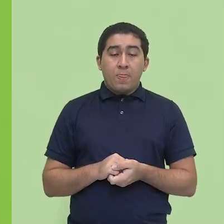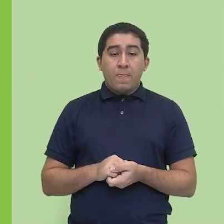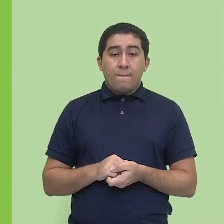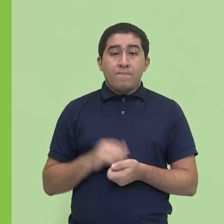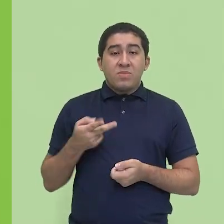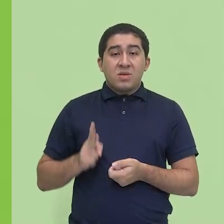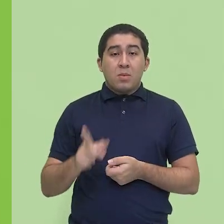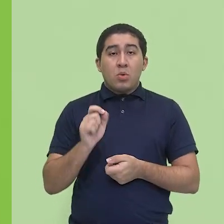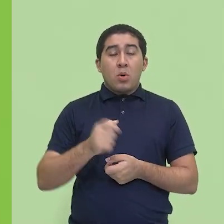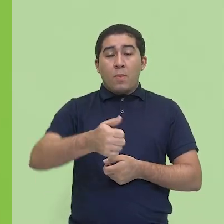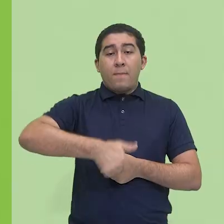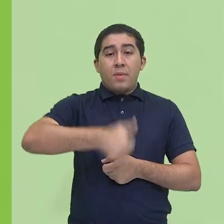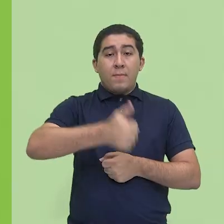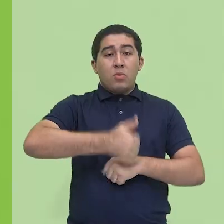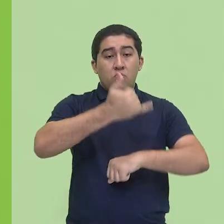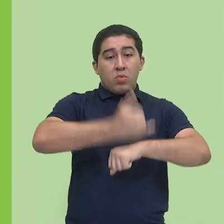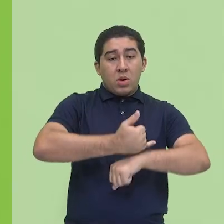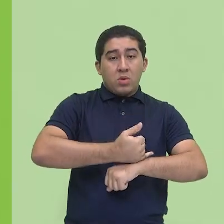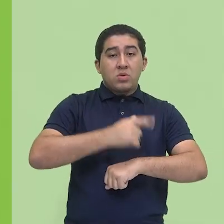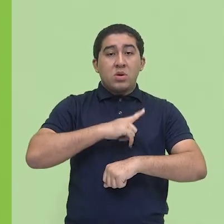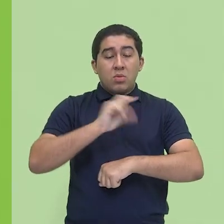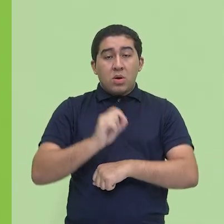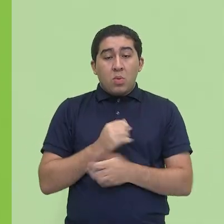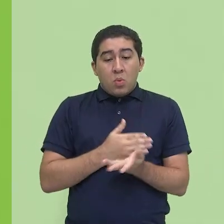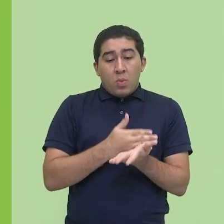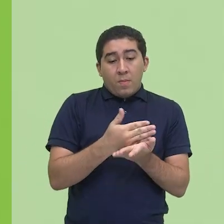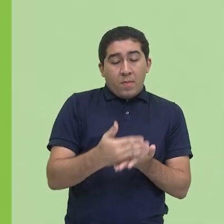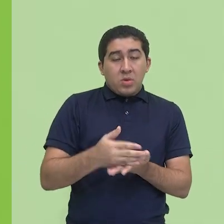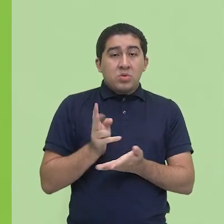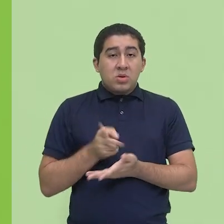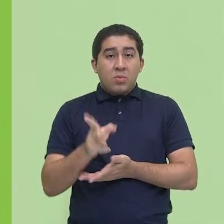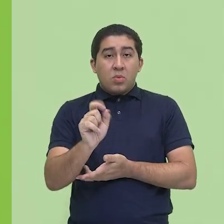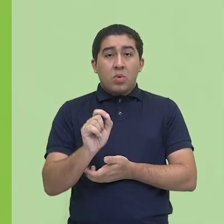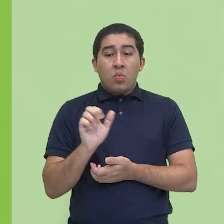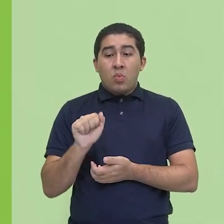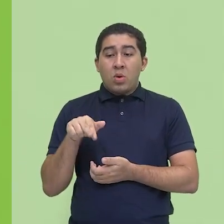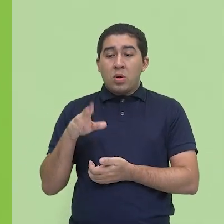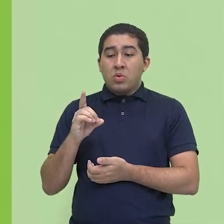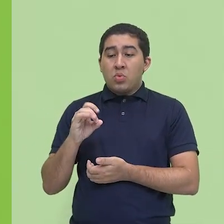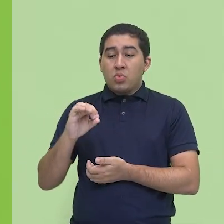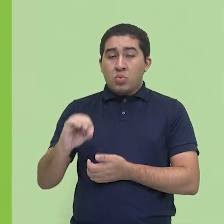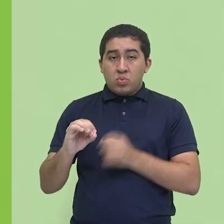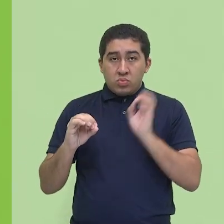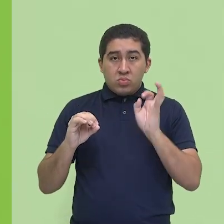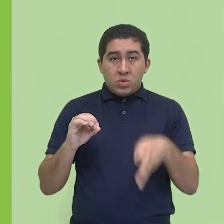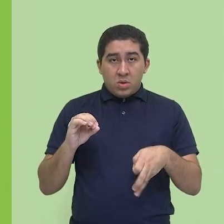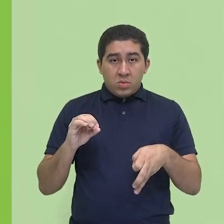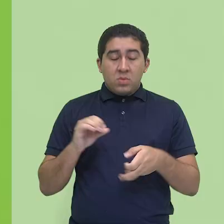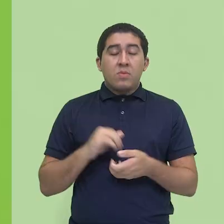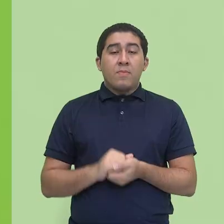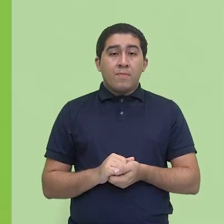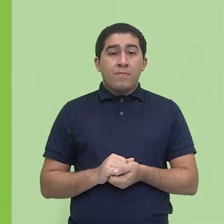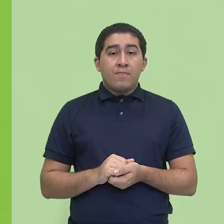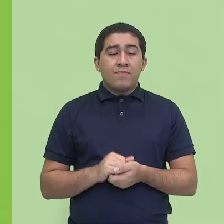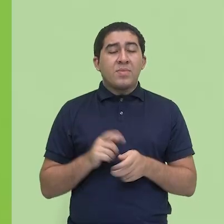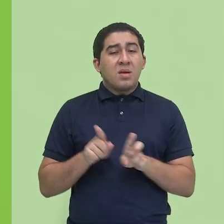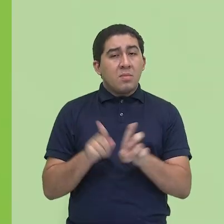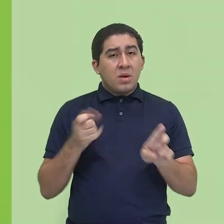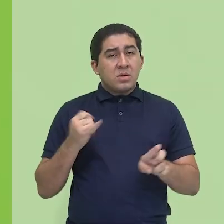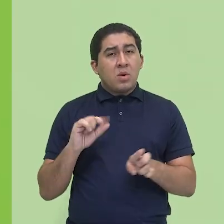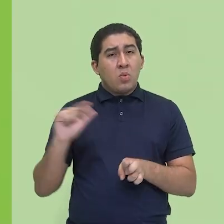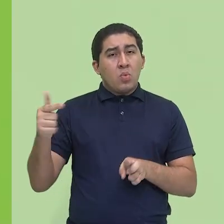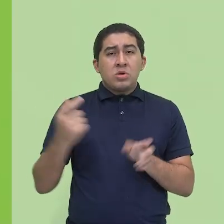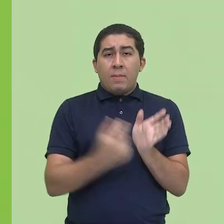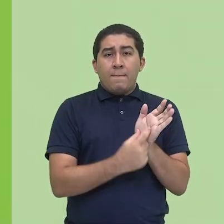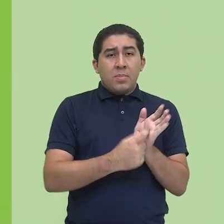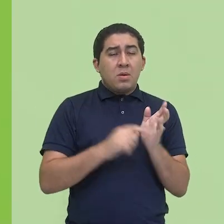o primeiro metal, o elemento que aparece é sempre o ânodo. No caso da pilha de Daniell é o zinco, mas se for uma outra